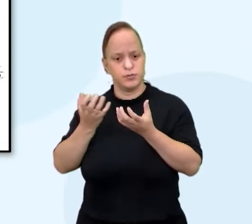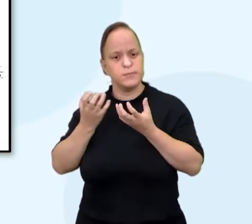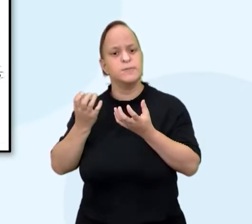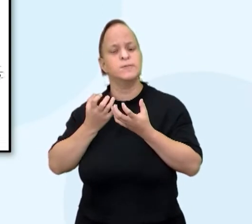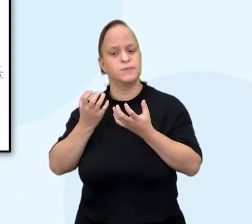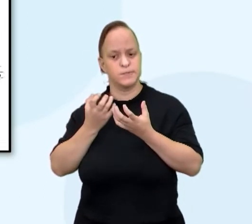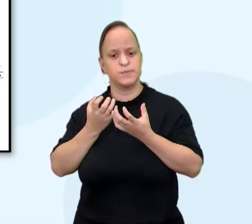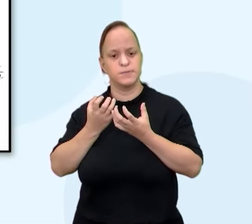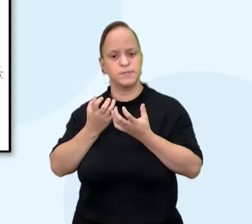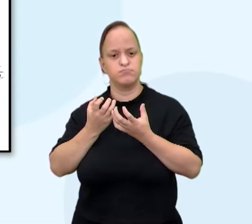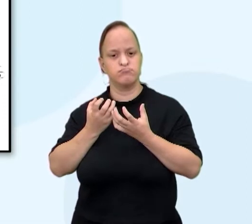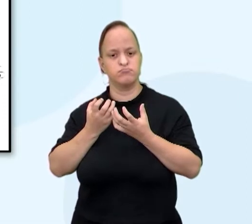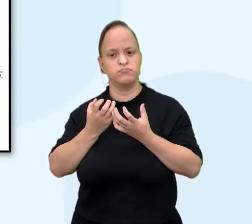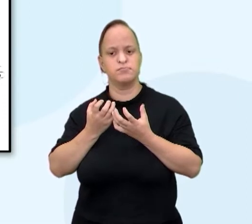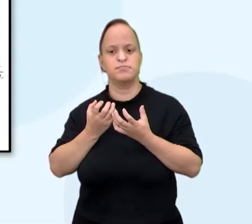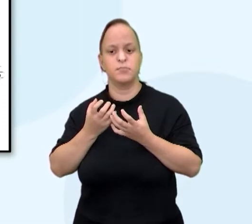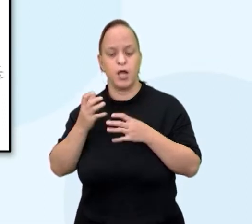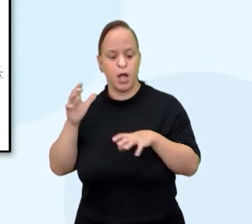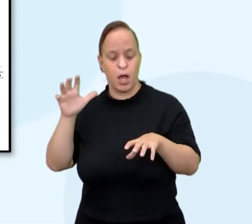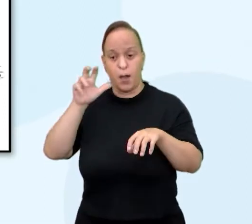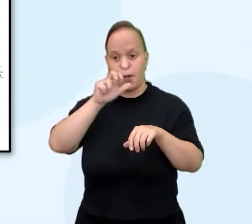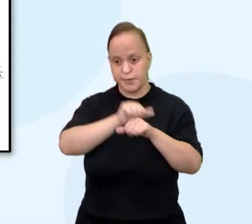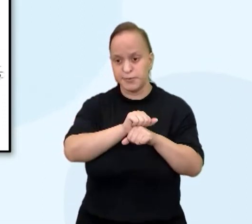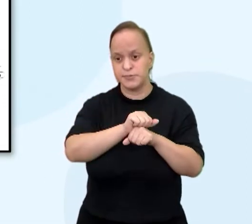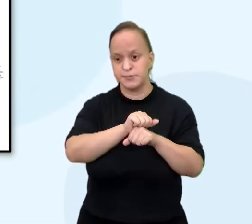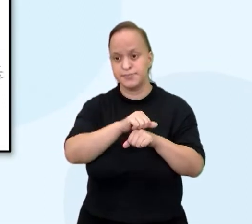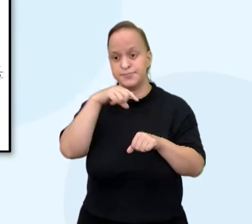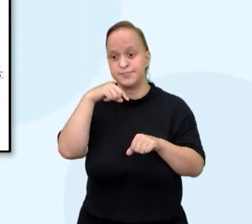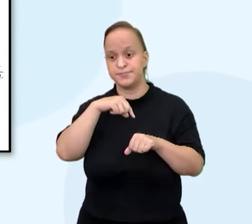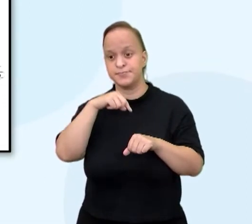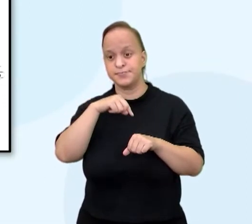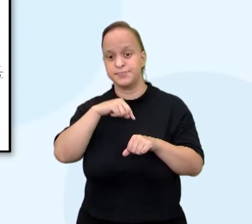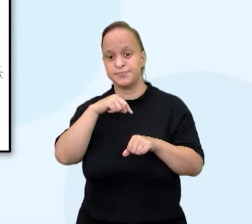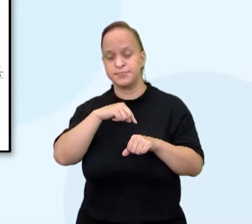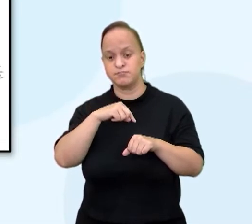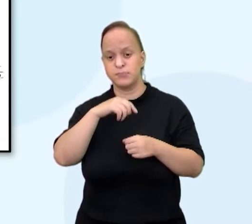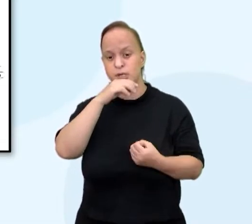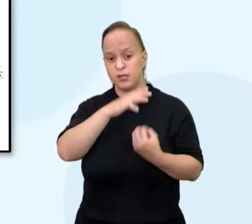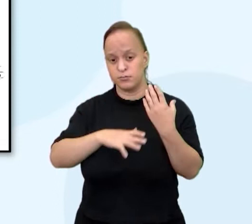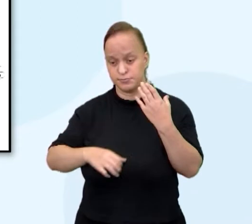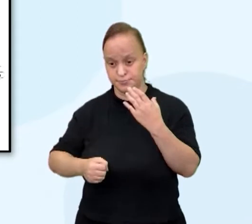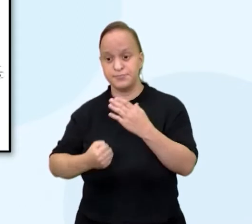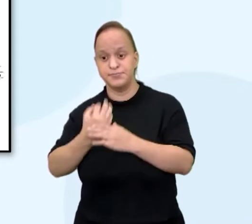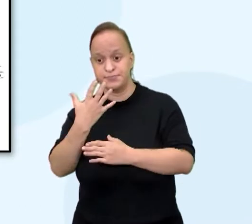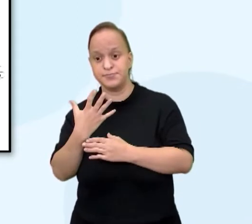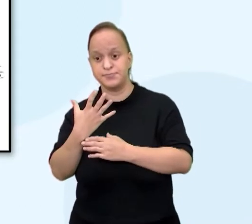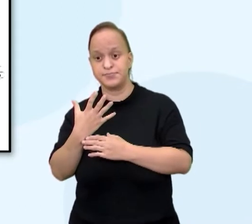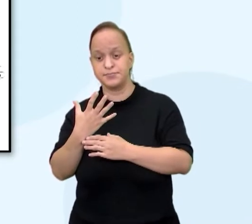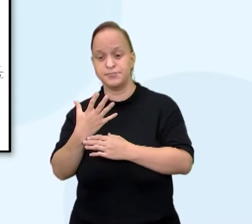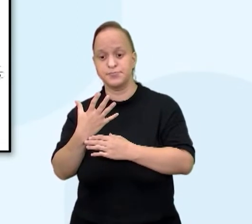britânica que garantiu aí o monopólio sobre o Canal de Suez, que é um canal que foi criado, um canal artificial